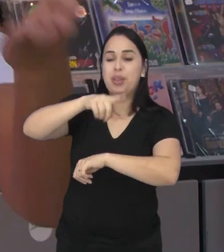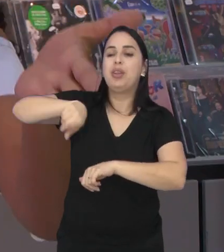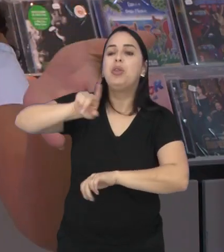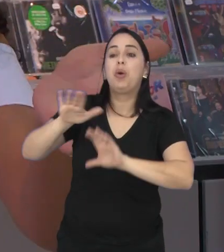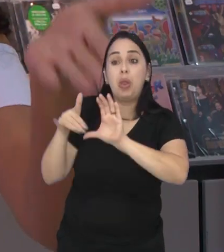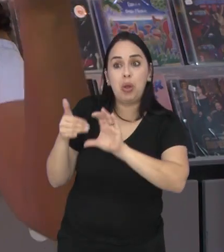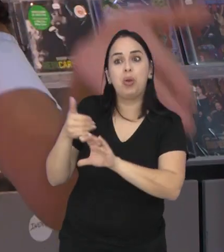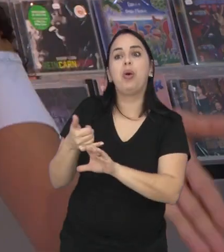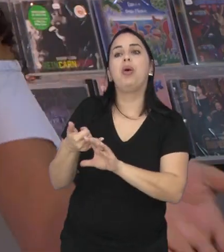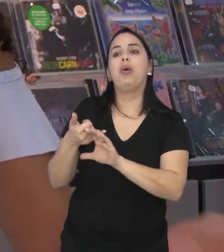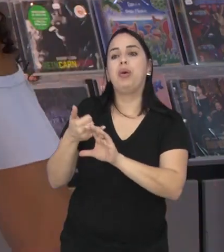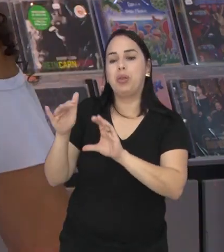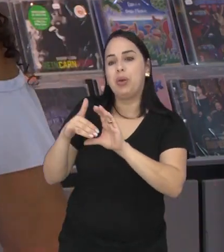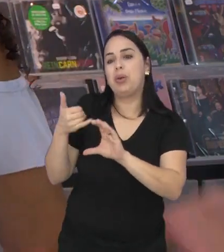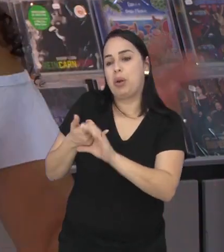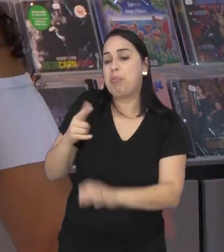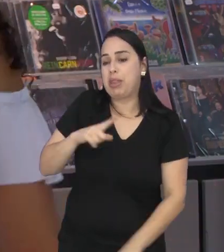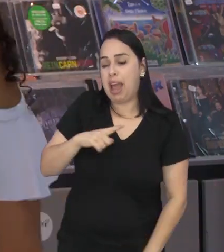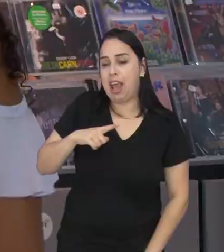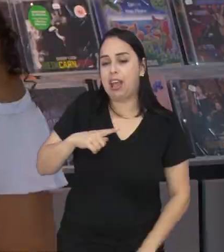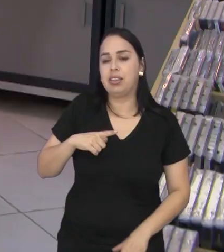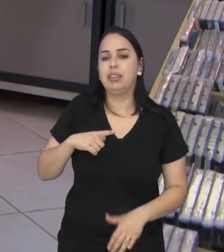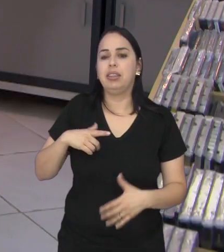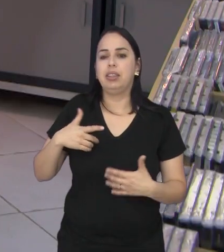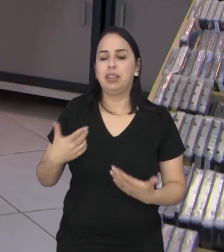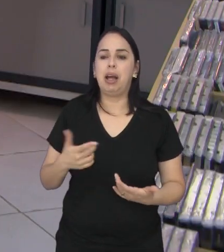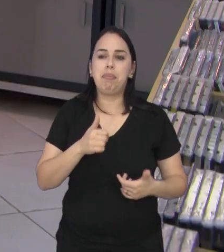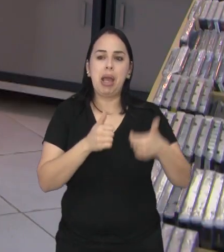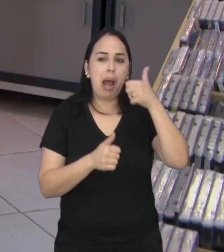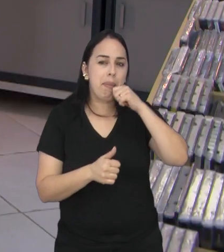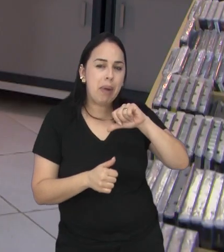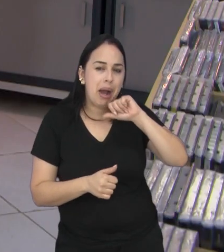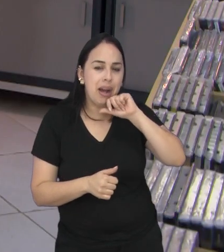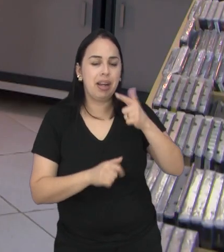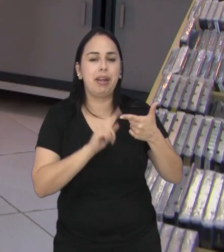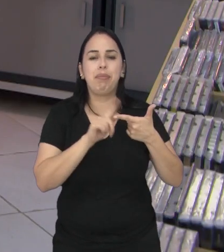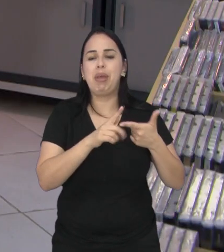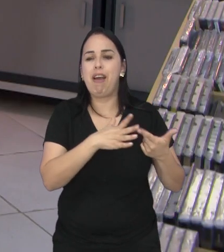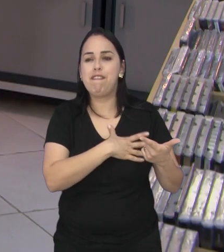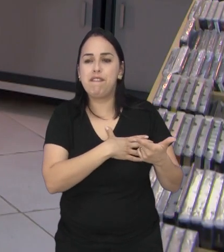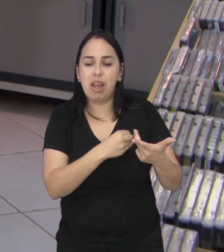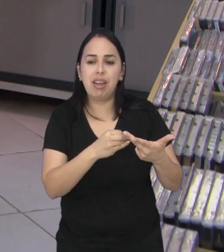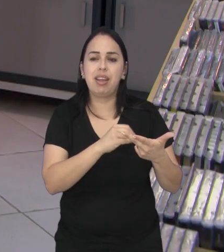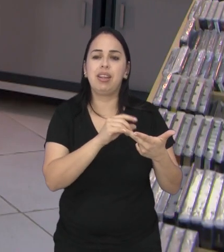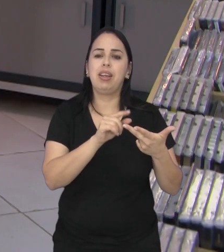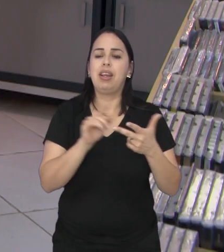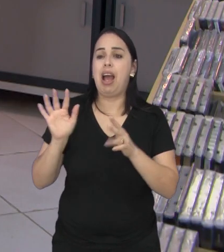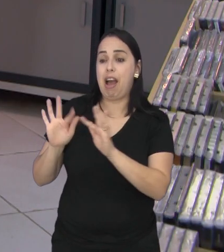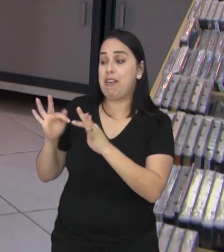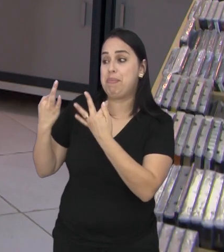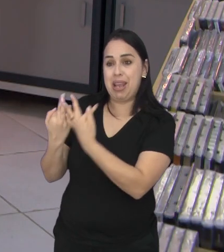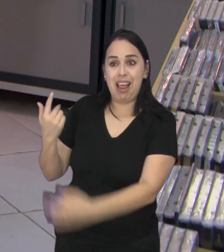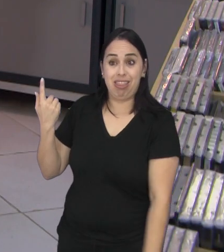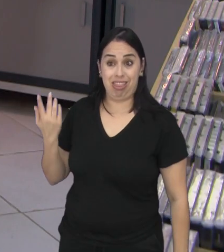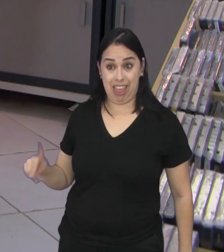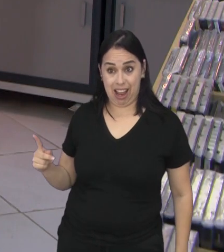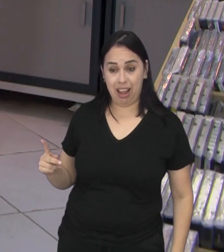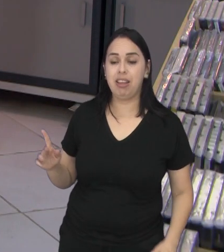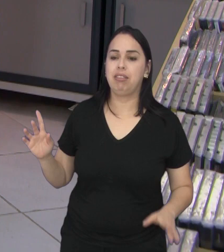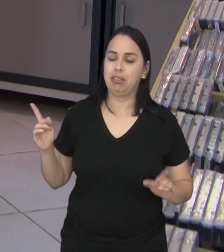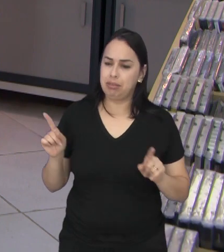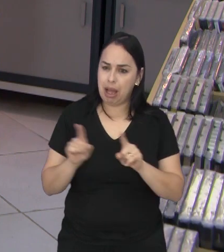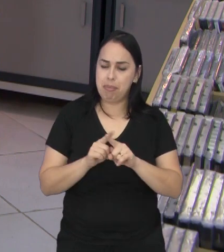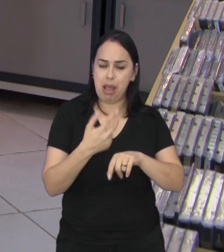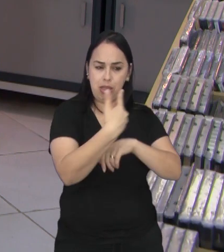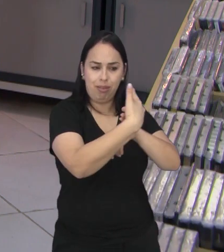recomendo, ouçam, tá? No canal do YouTube do De Origem. E aí foi muito lindo. E aí participa minha mãe, participa minha filha, participa a família da